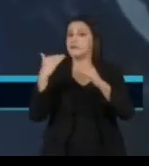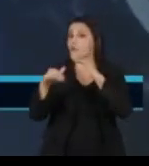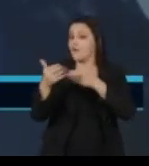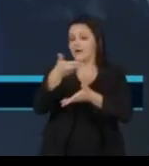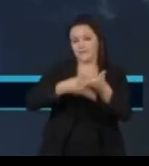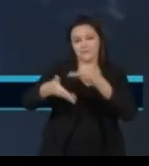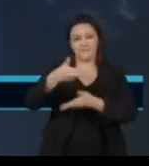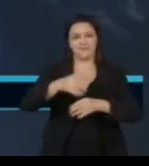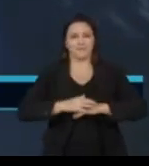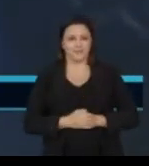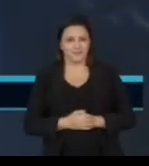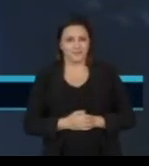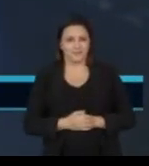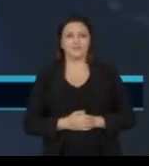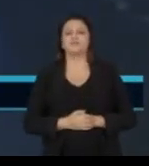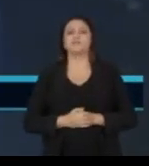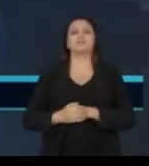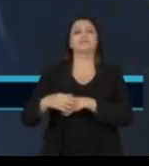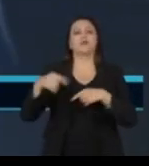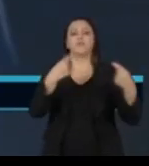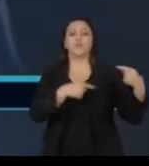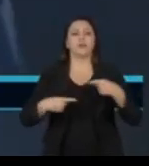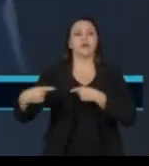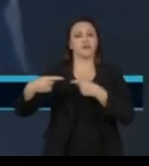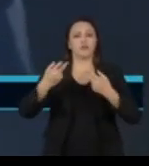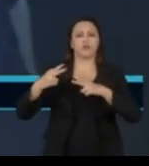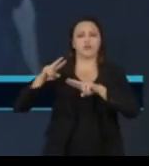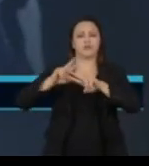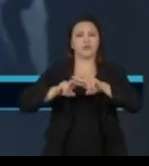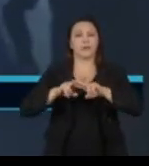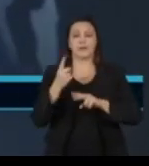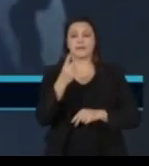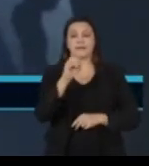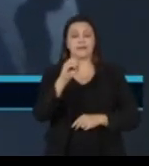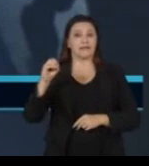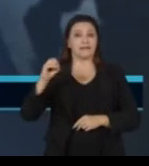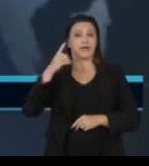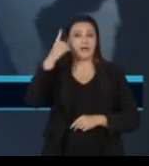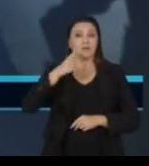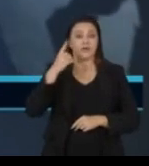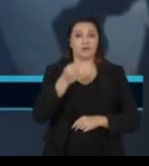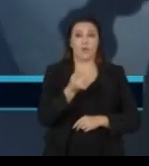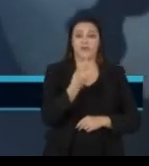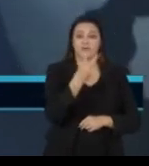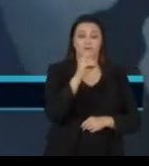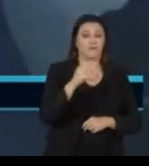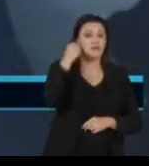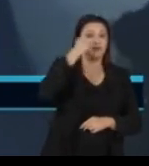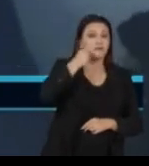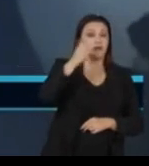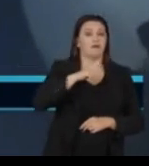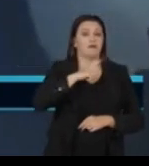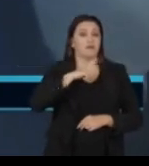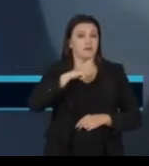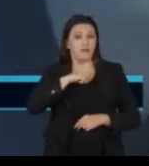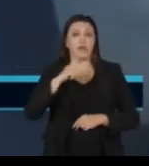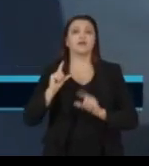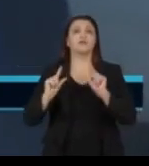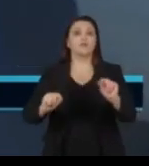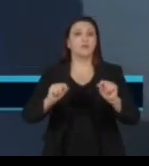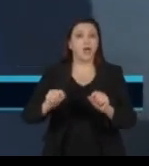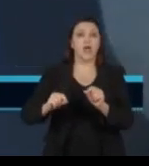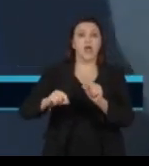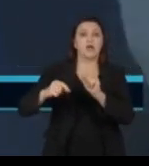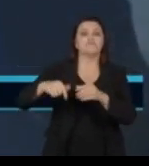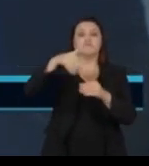Políticos nas garras da justiça. Um levantamento revelou que mais de 100 deputados e quase 20 senadores exercem mandatos ao mesmo tempo em